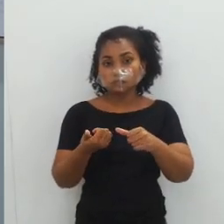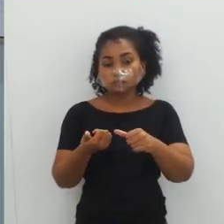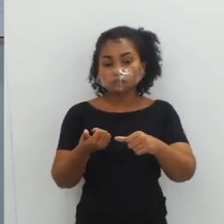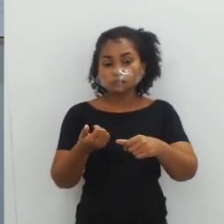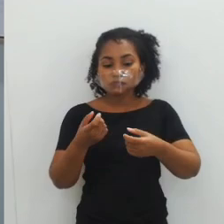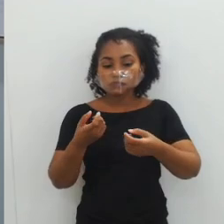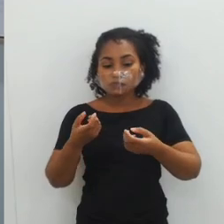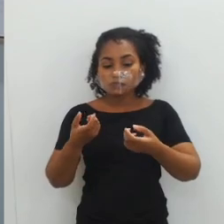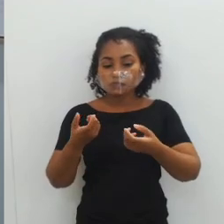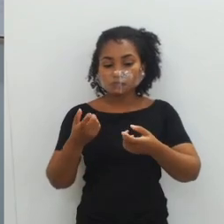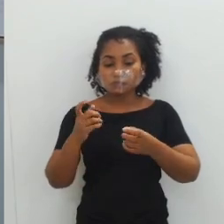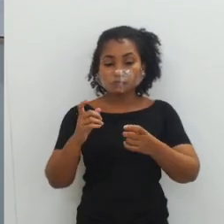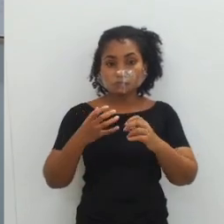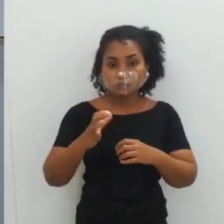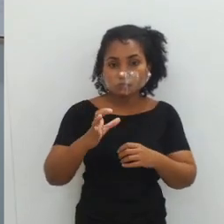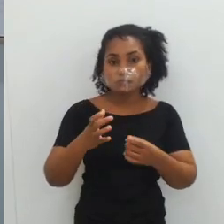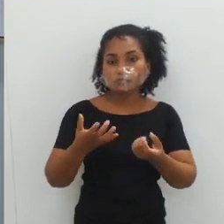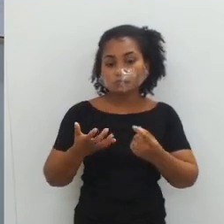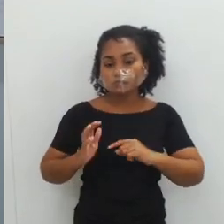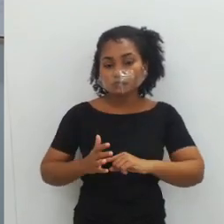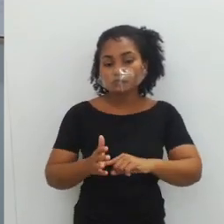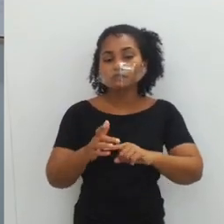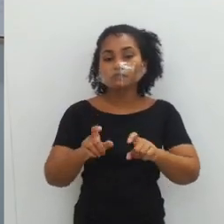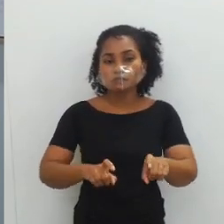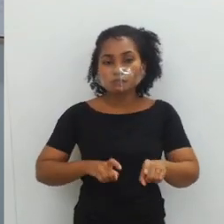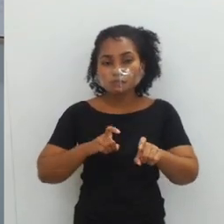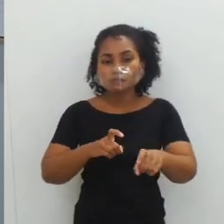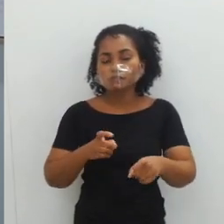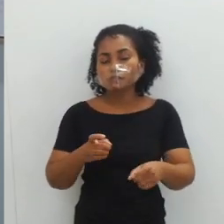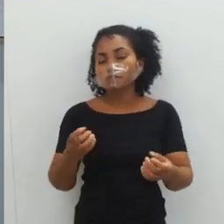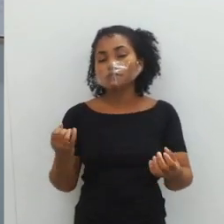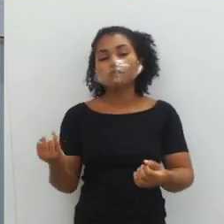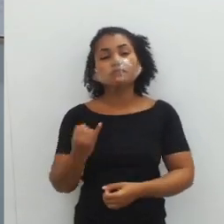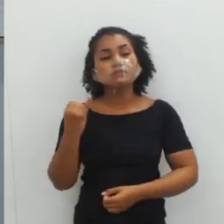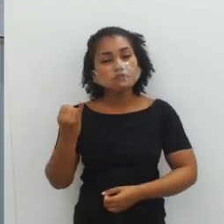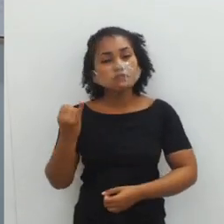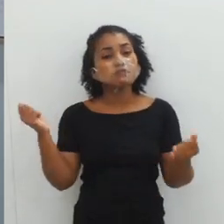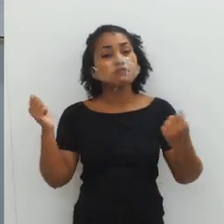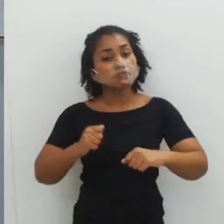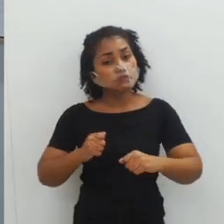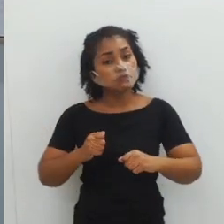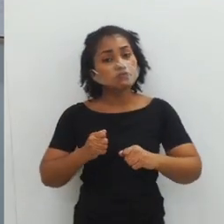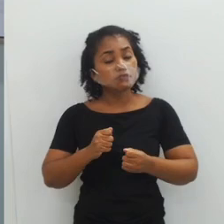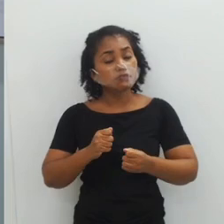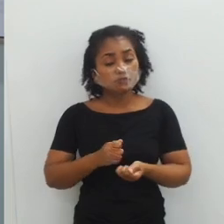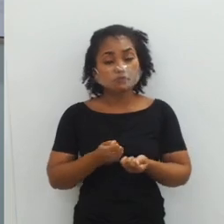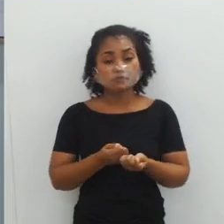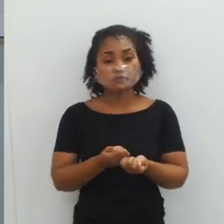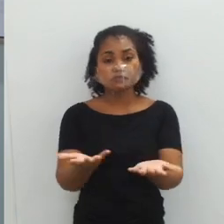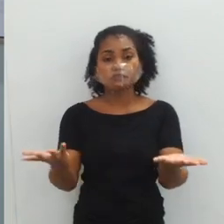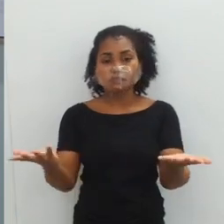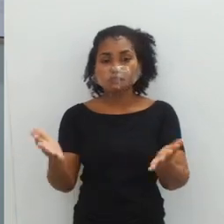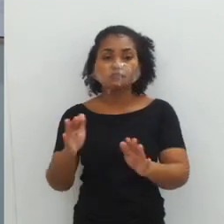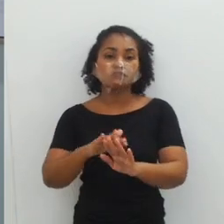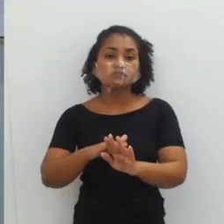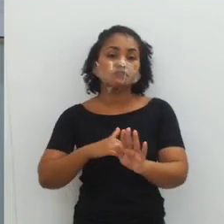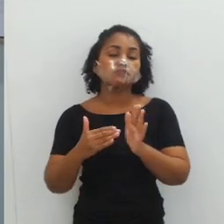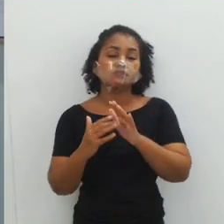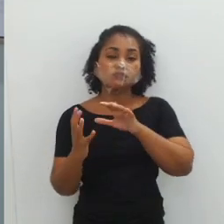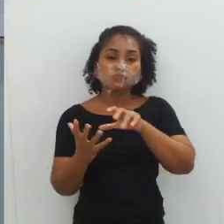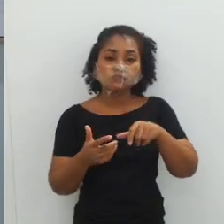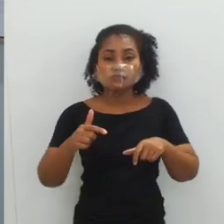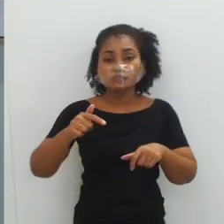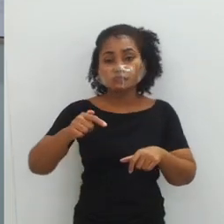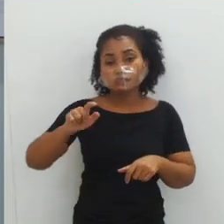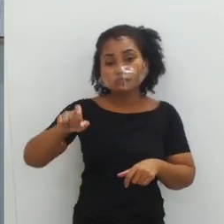da mecanização agrícola, é o suficiente para alimentar a população mundial toda. 7